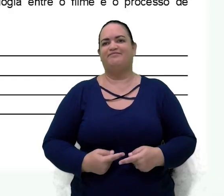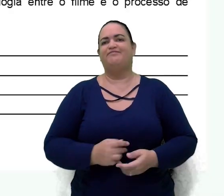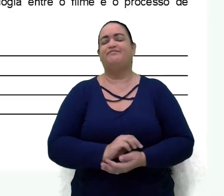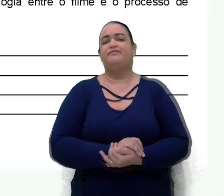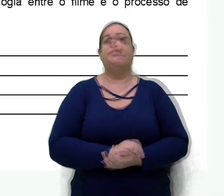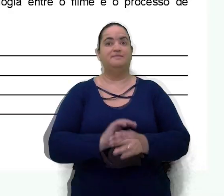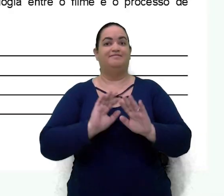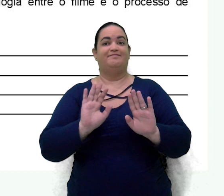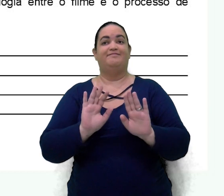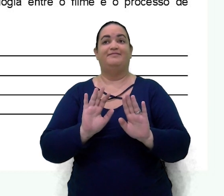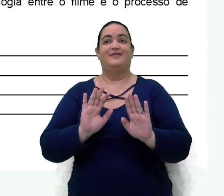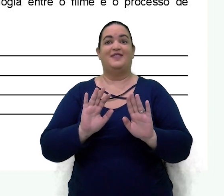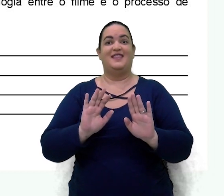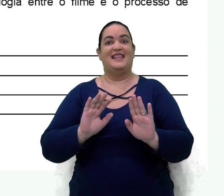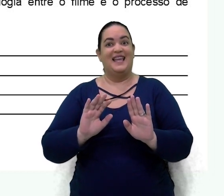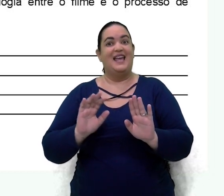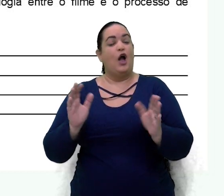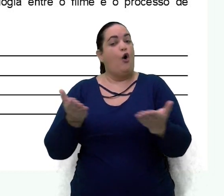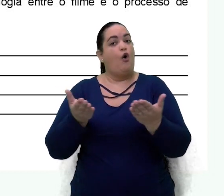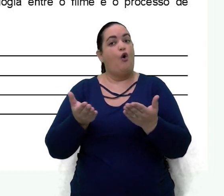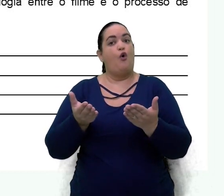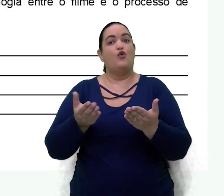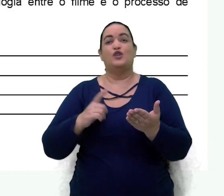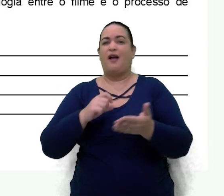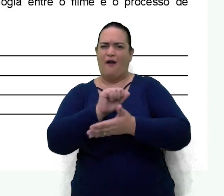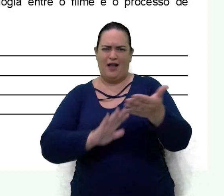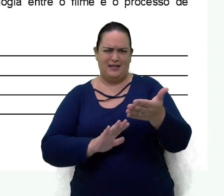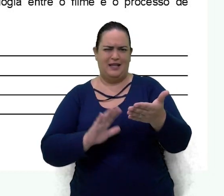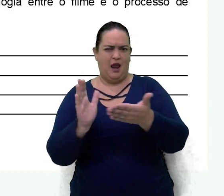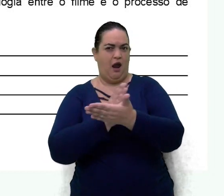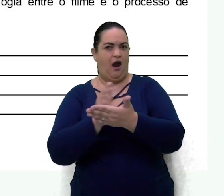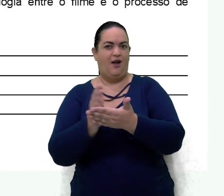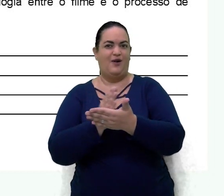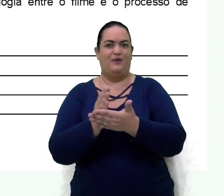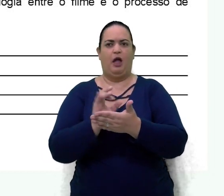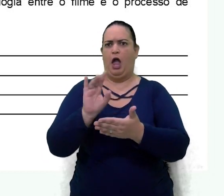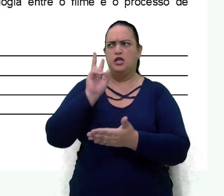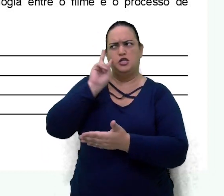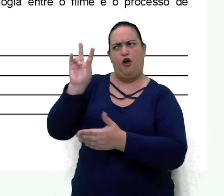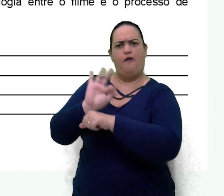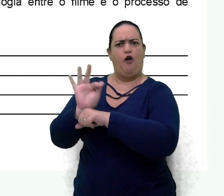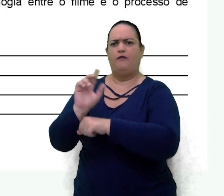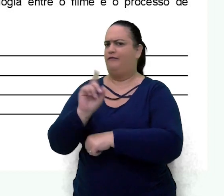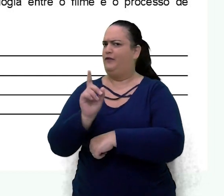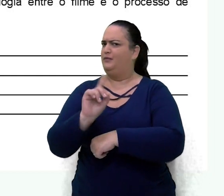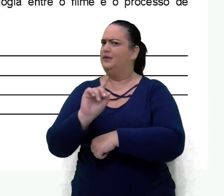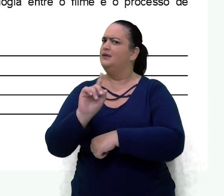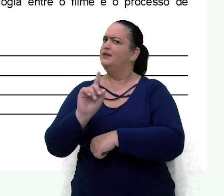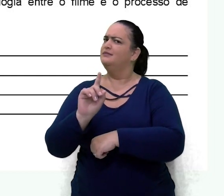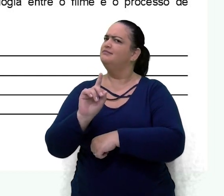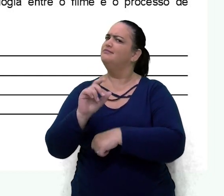E para isso, nós trouxemos algumas atividades. Não basta só assistir o filme, né? Porque só assistir